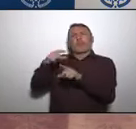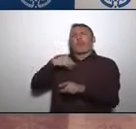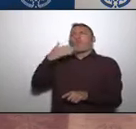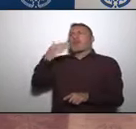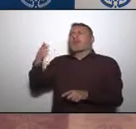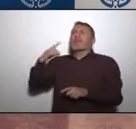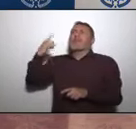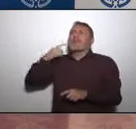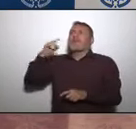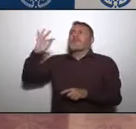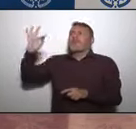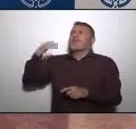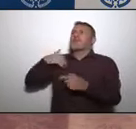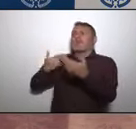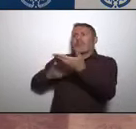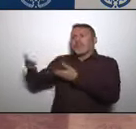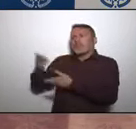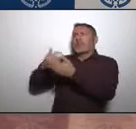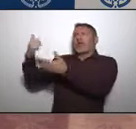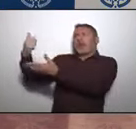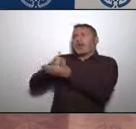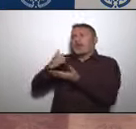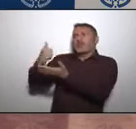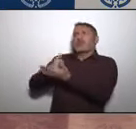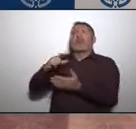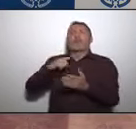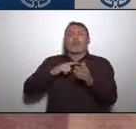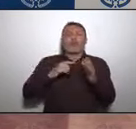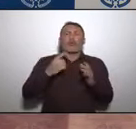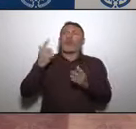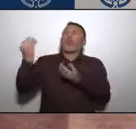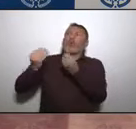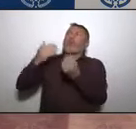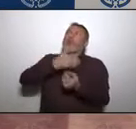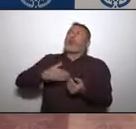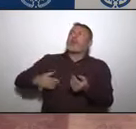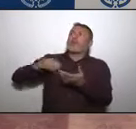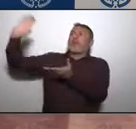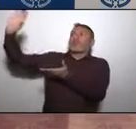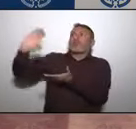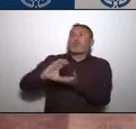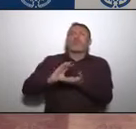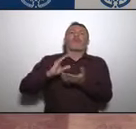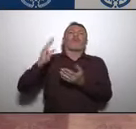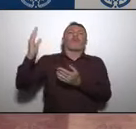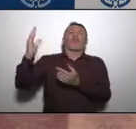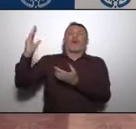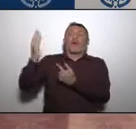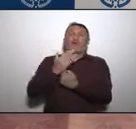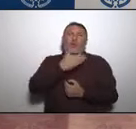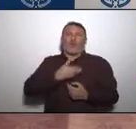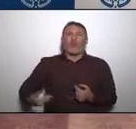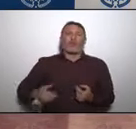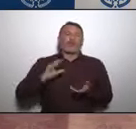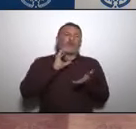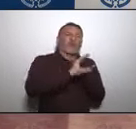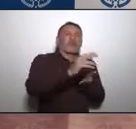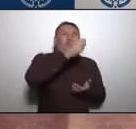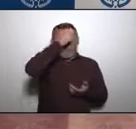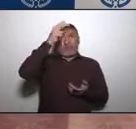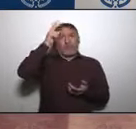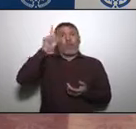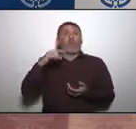ajuda para esse plano de ajuda aos estados e aos municípios. É um plano importante porque ele recompõe